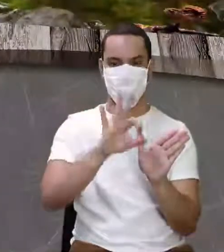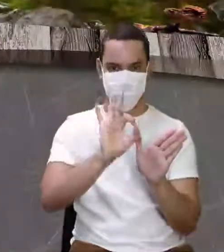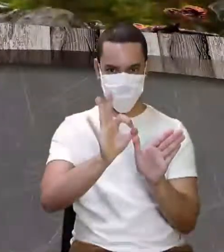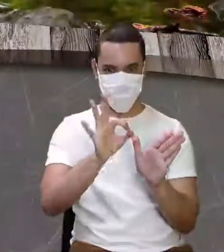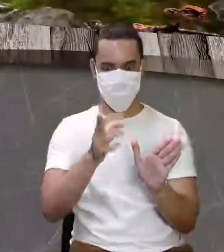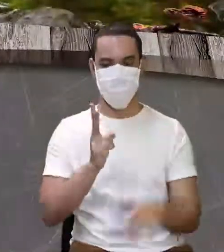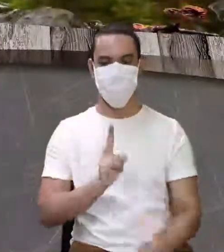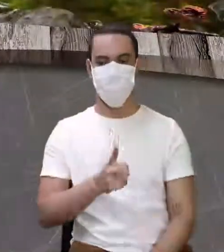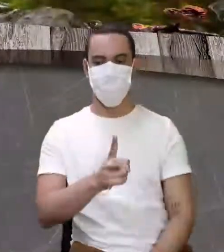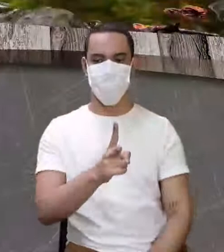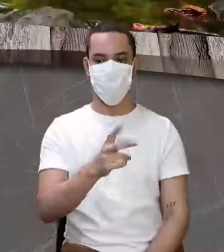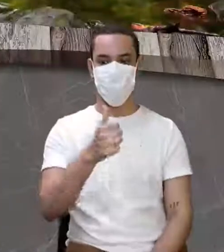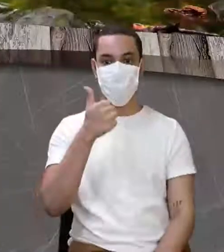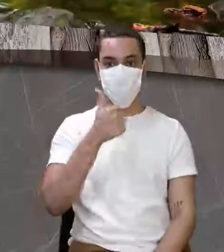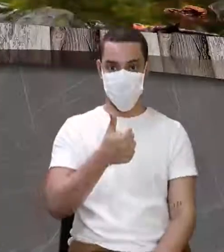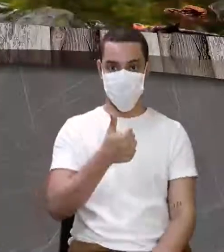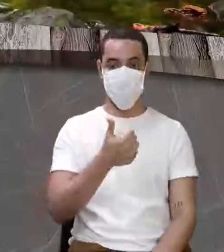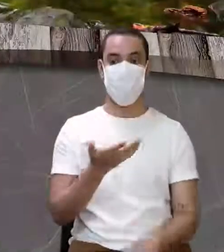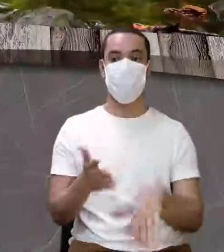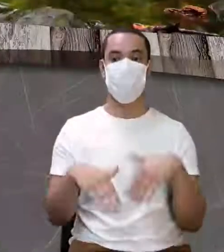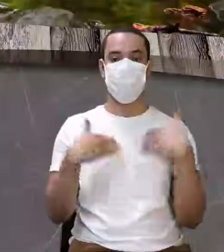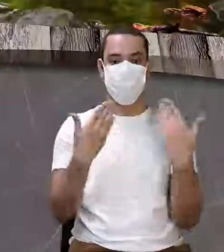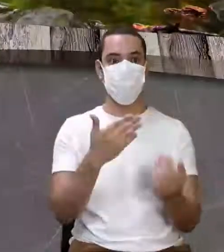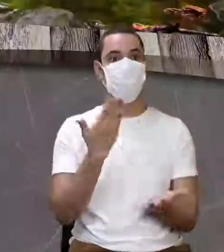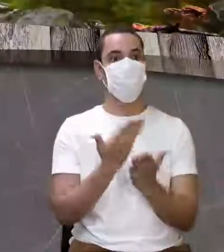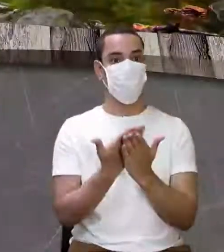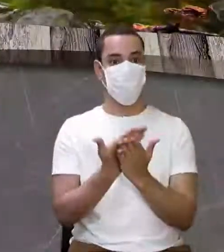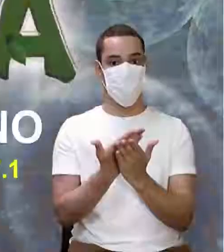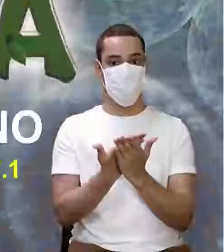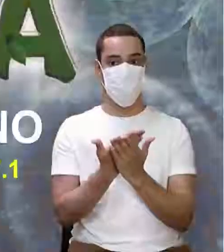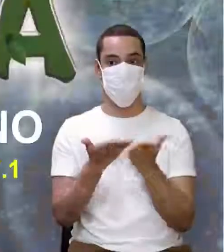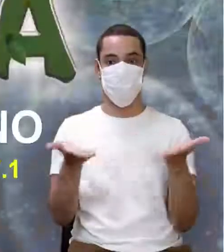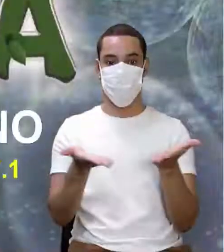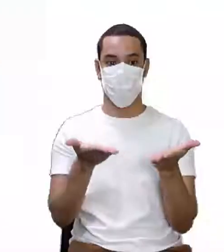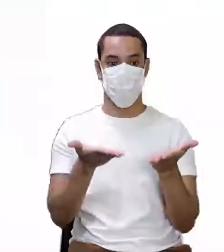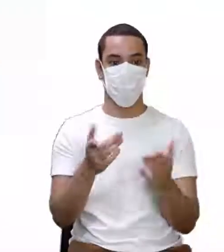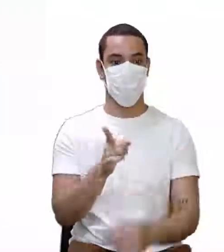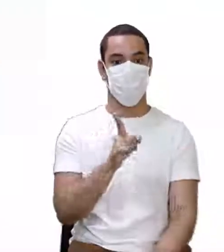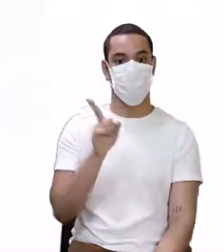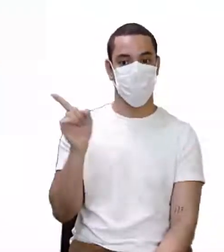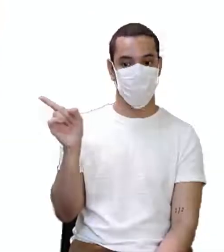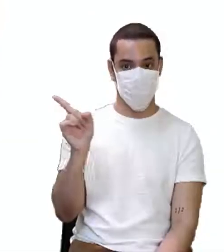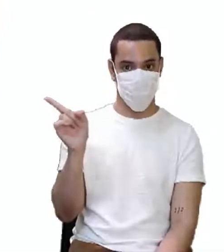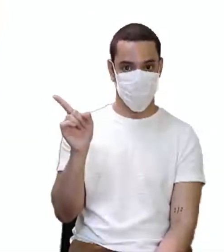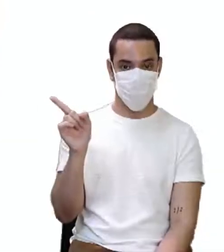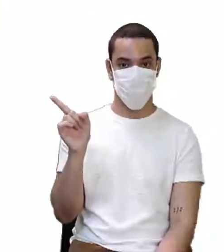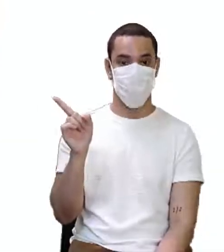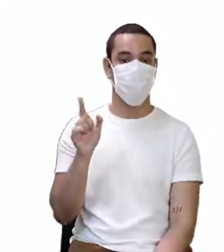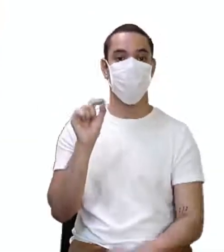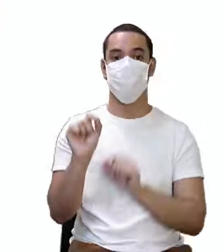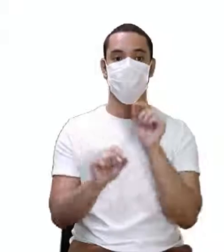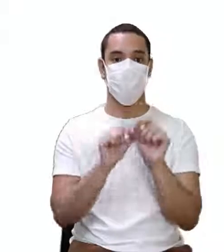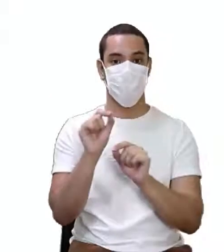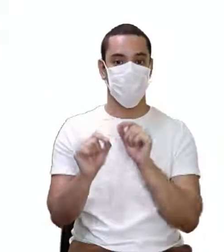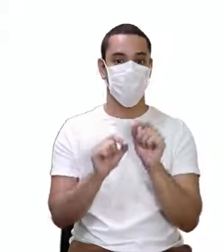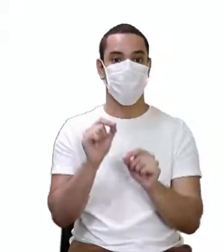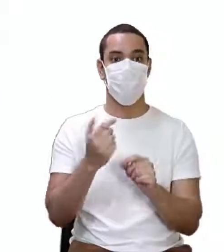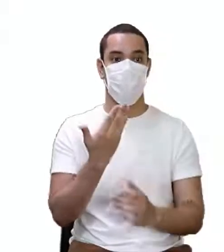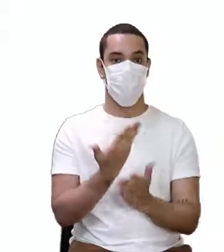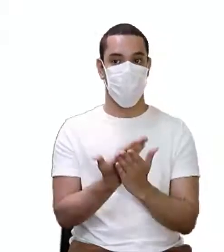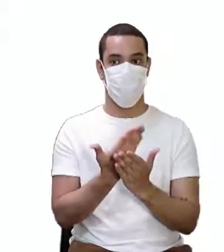Vamos firme? Fortes? Então vamos lá para a nossa aula de hoje. Chega lá. Olha lá. Essa é a